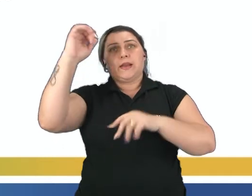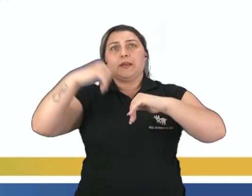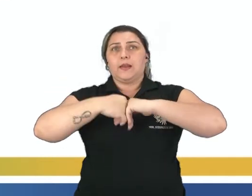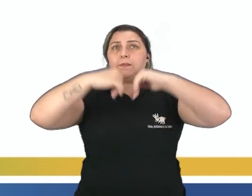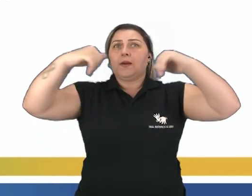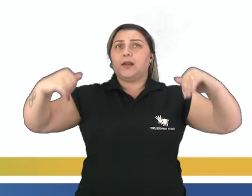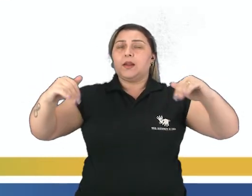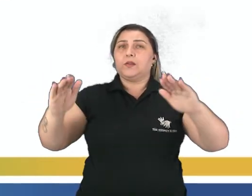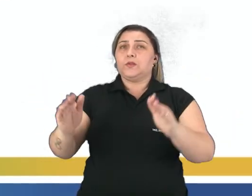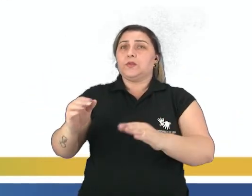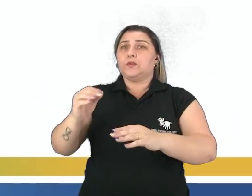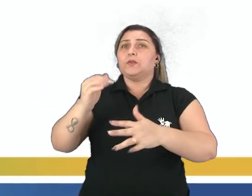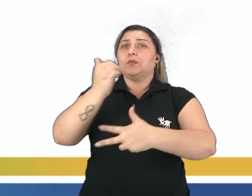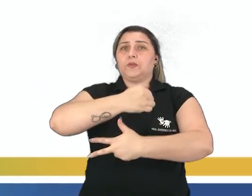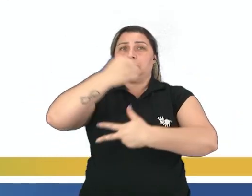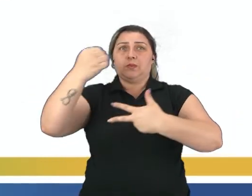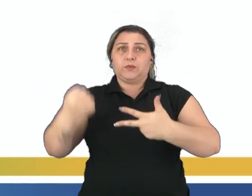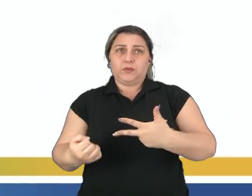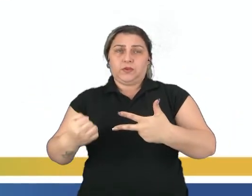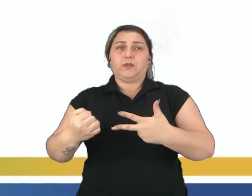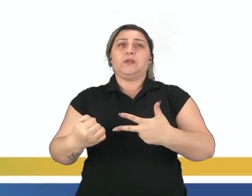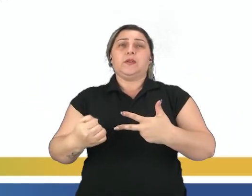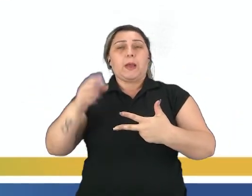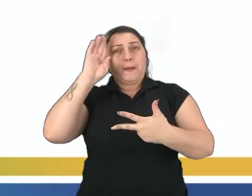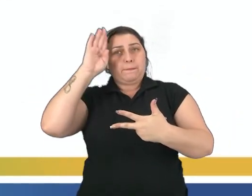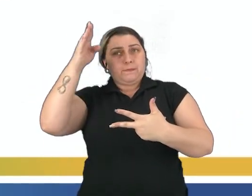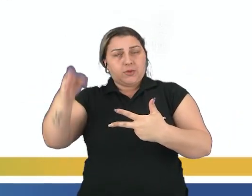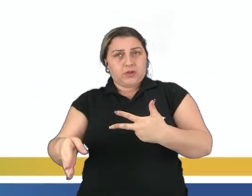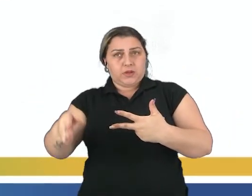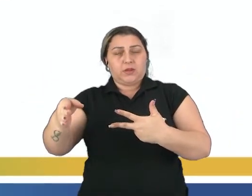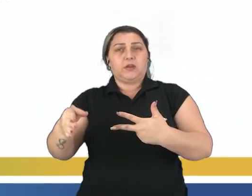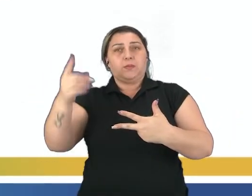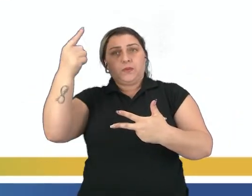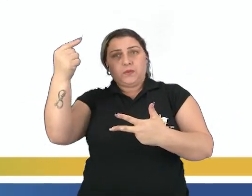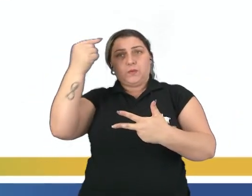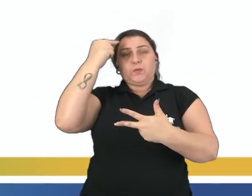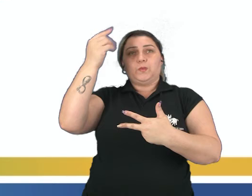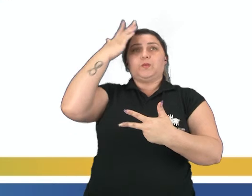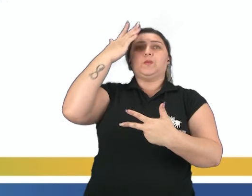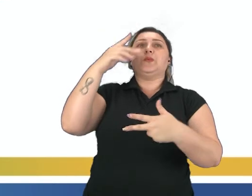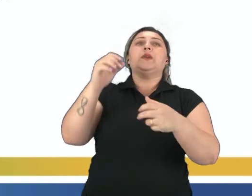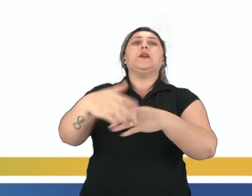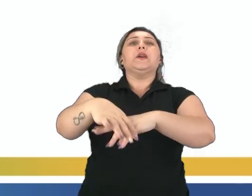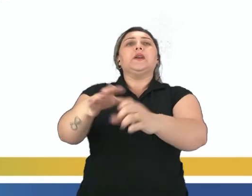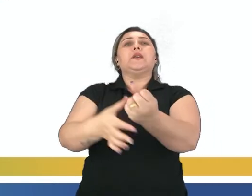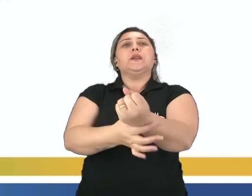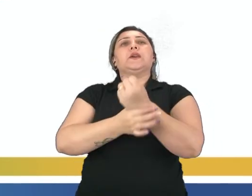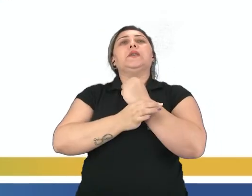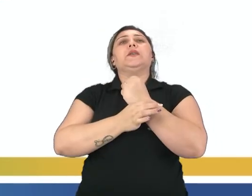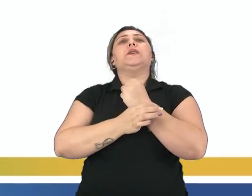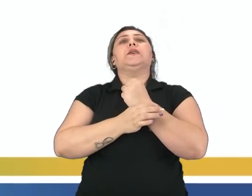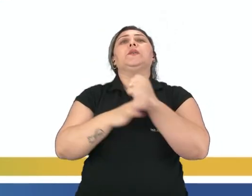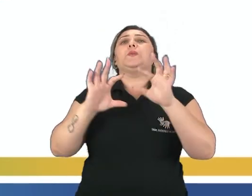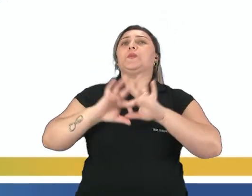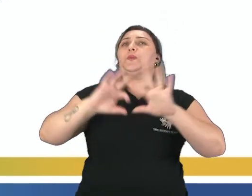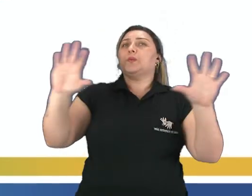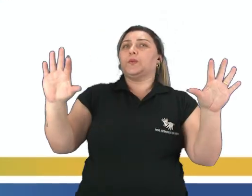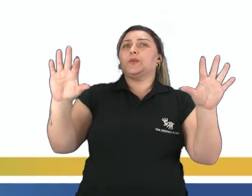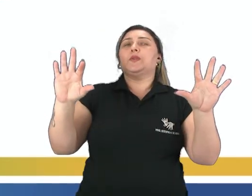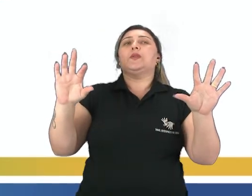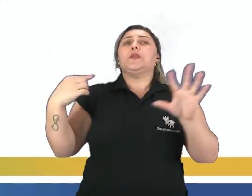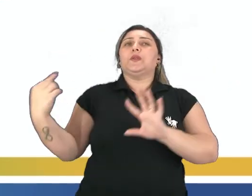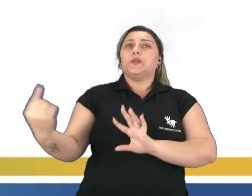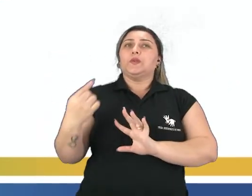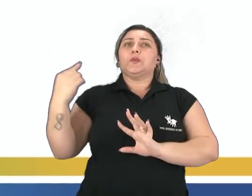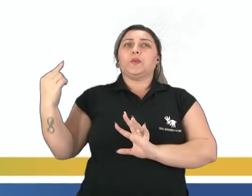de separação dos poderes através daquelas principais ideais do iluminismo, garantiu a aplicação dos ideais liberais de